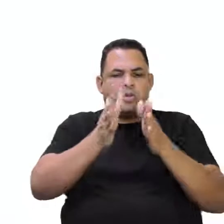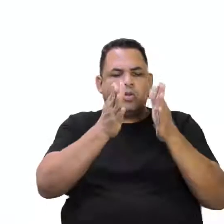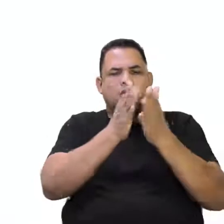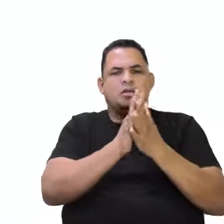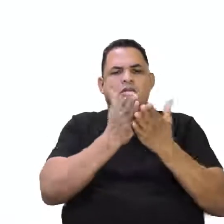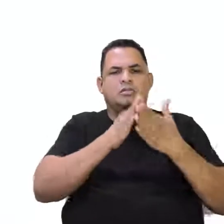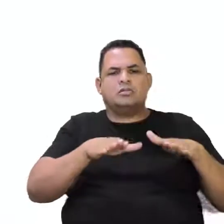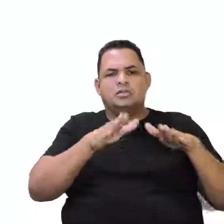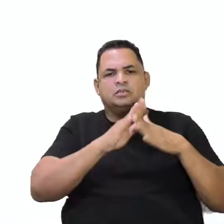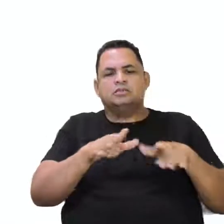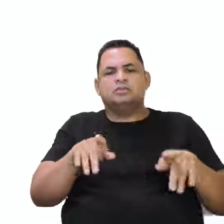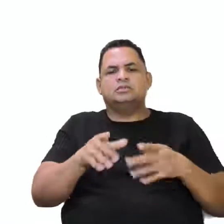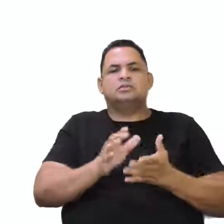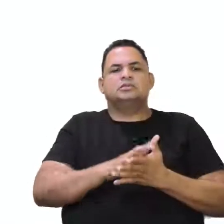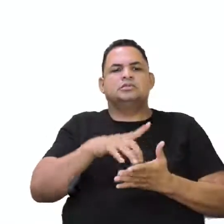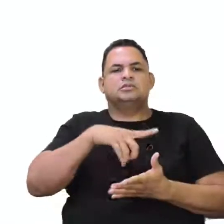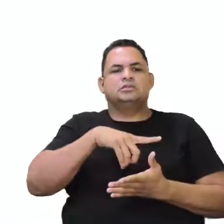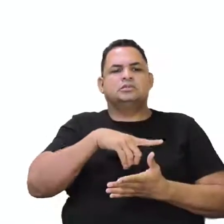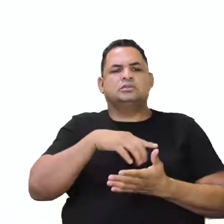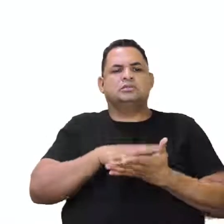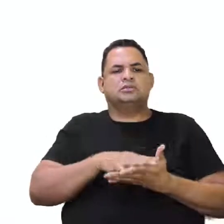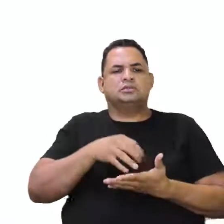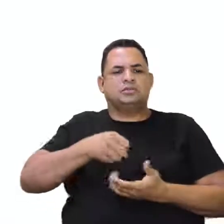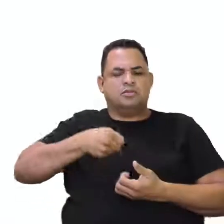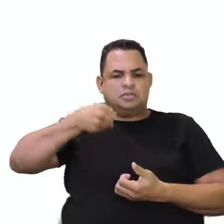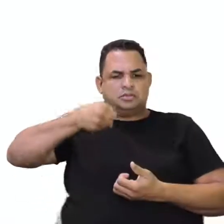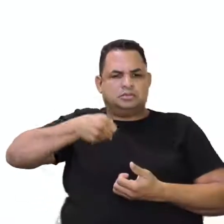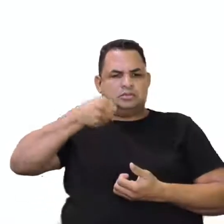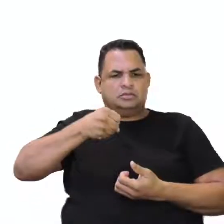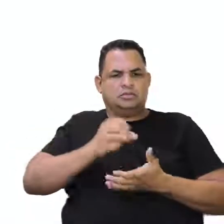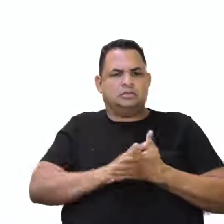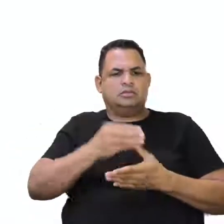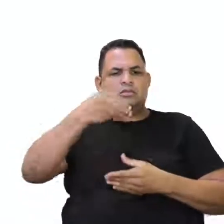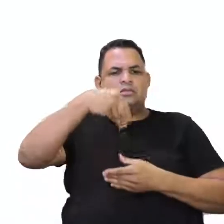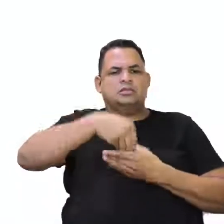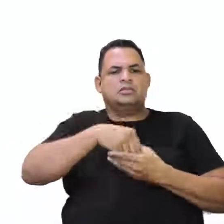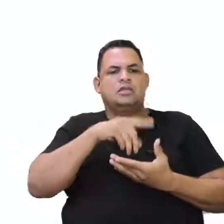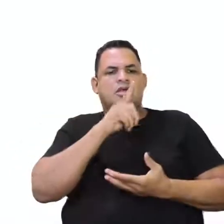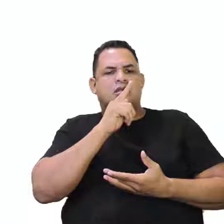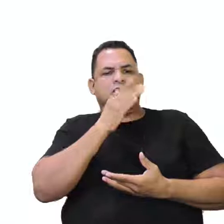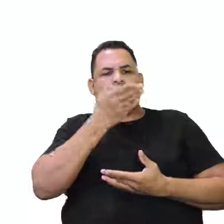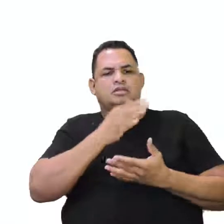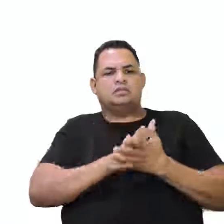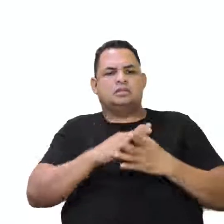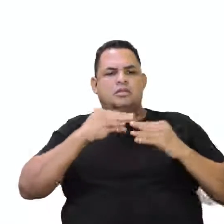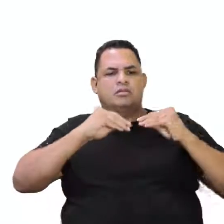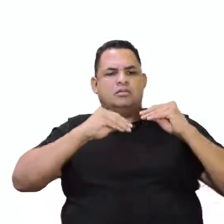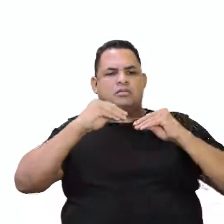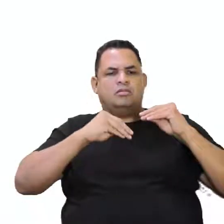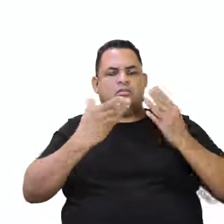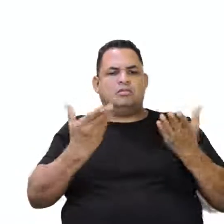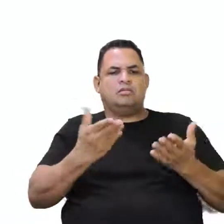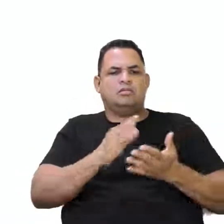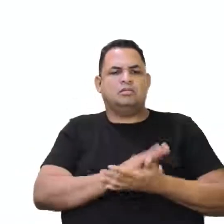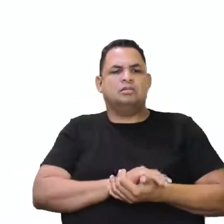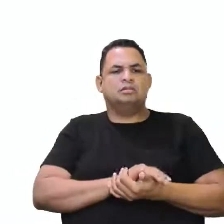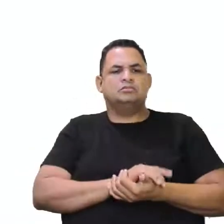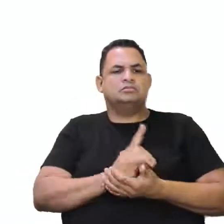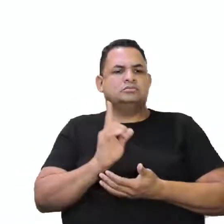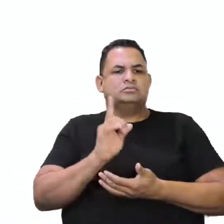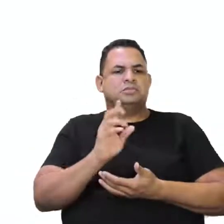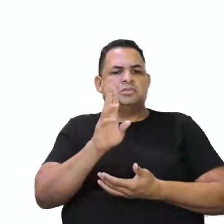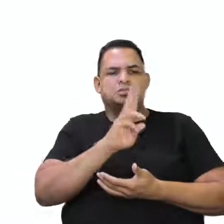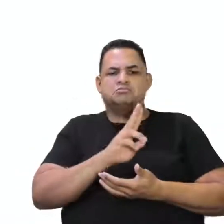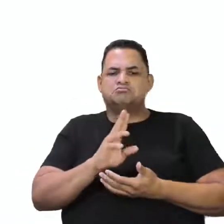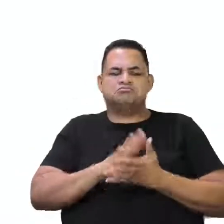gente vê aqui nessa imagem uma sacola dentro dessa água, sacola plástica. Não é consumido por nenhum